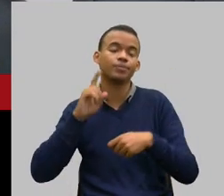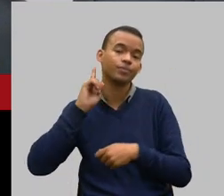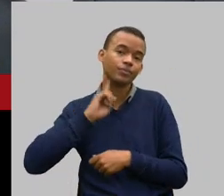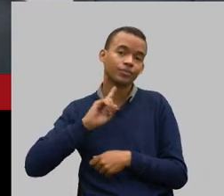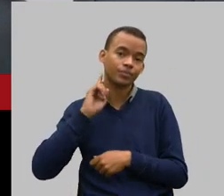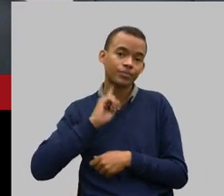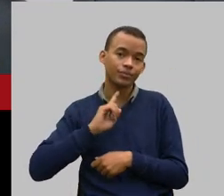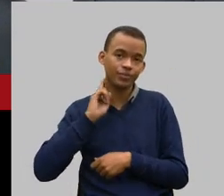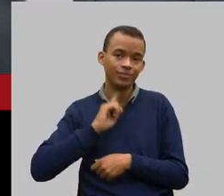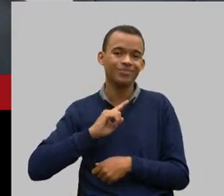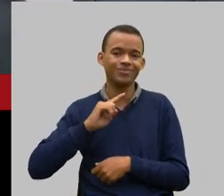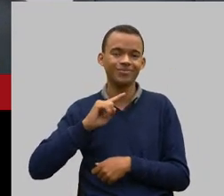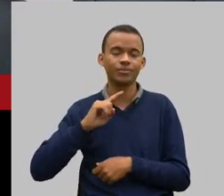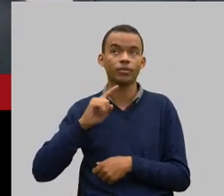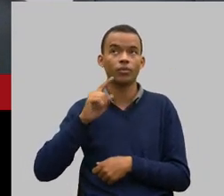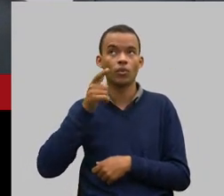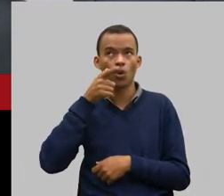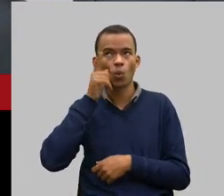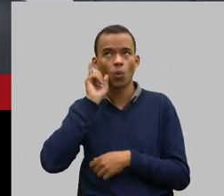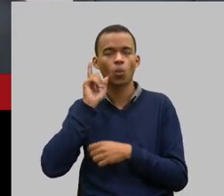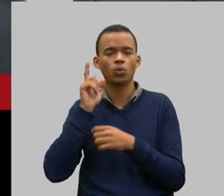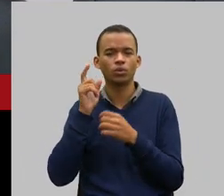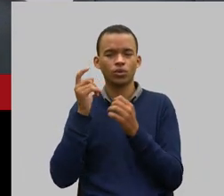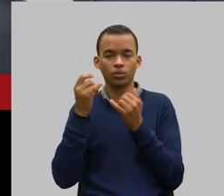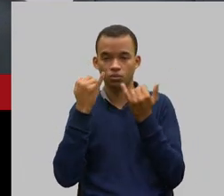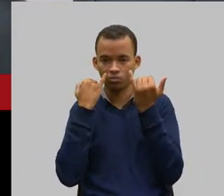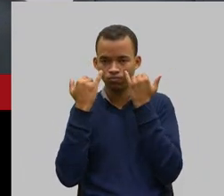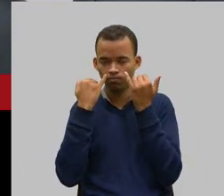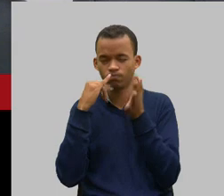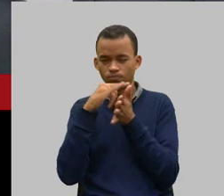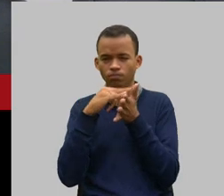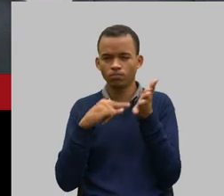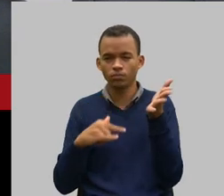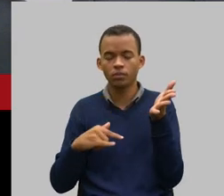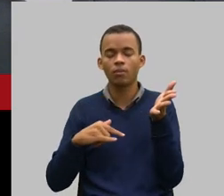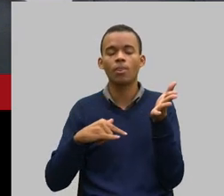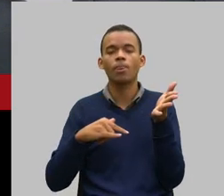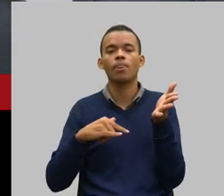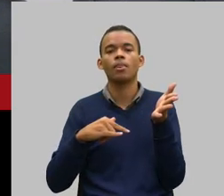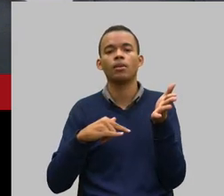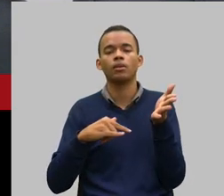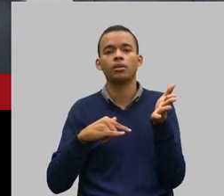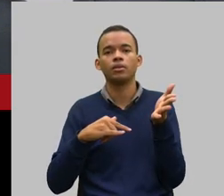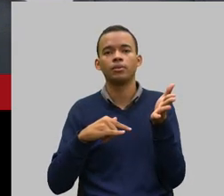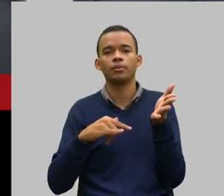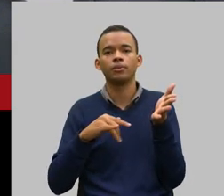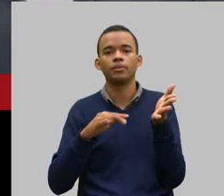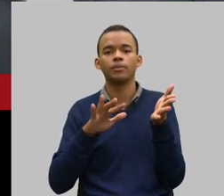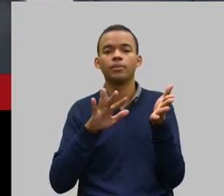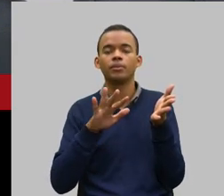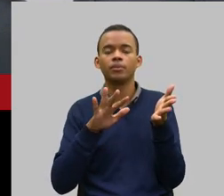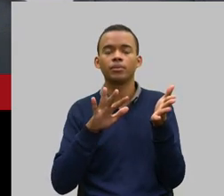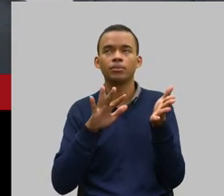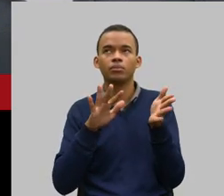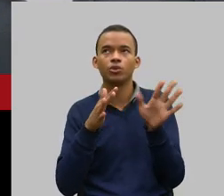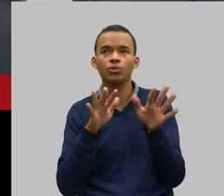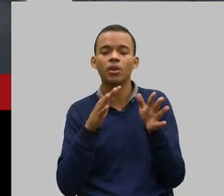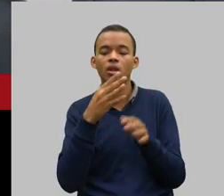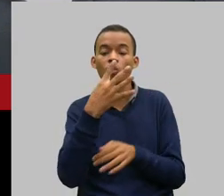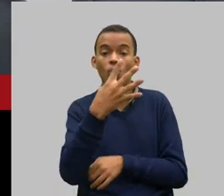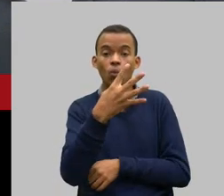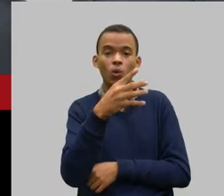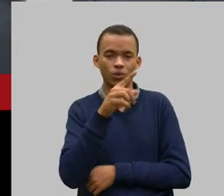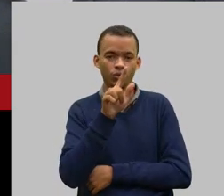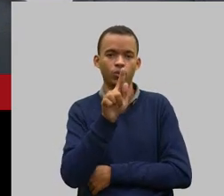de de de ontem né Minas Gerais com com praticamente 4 GB só para você ter uma